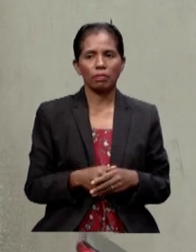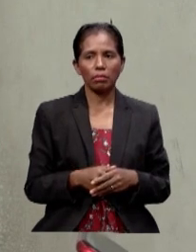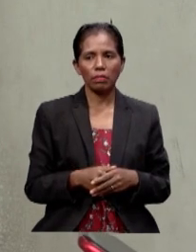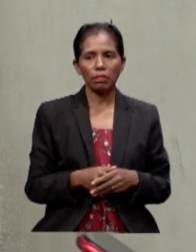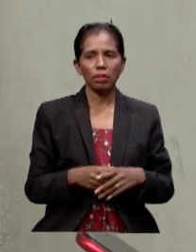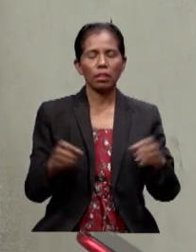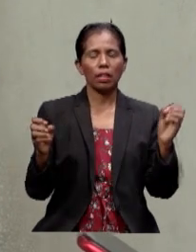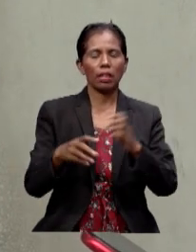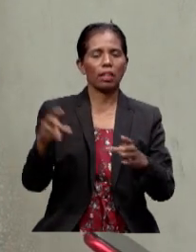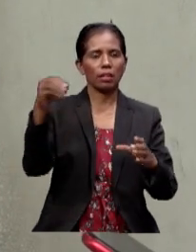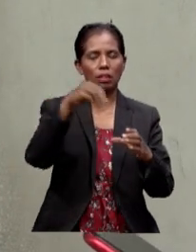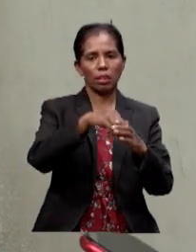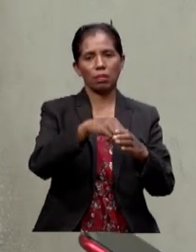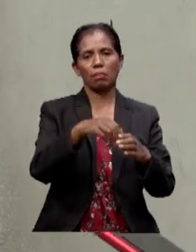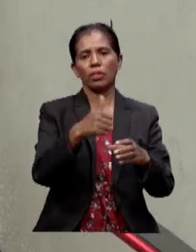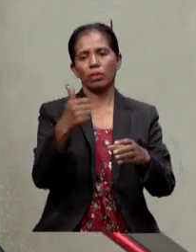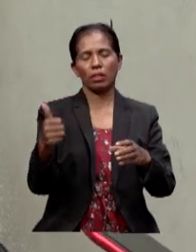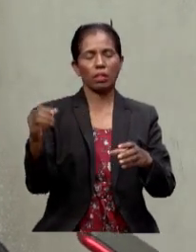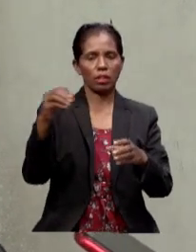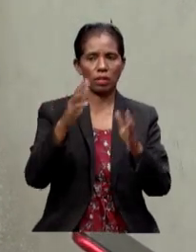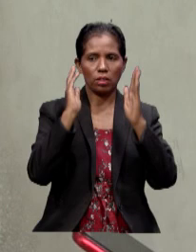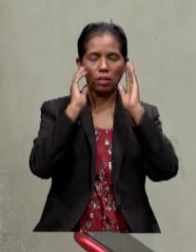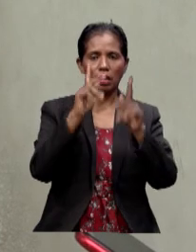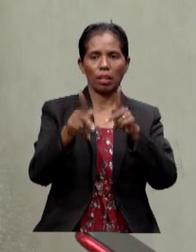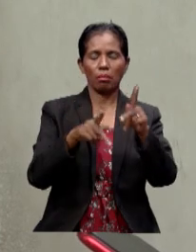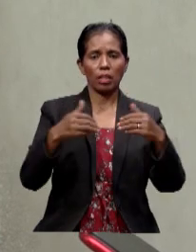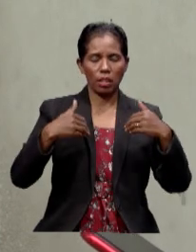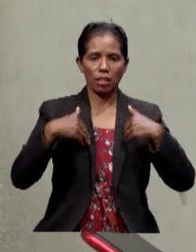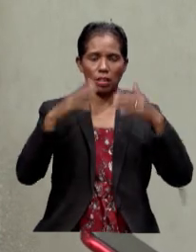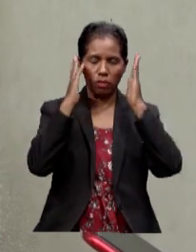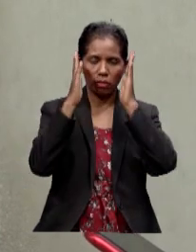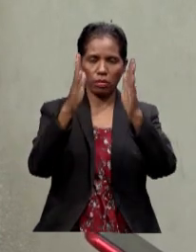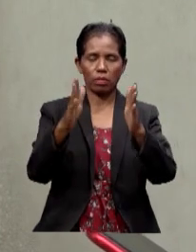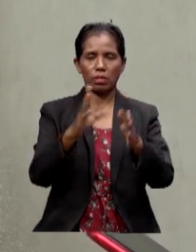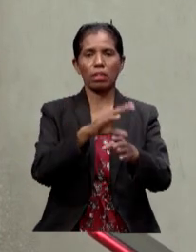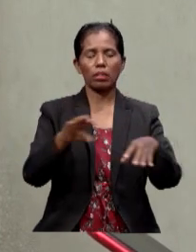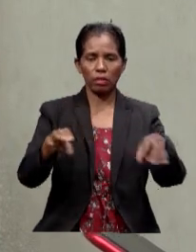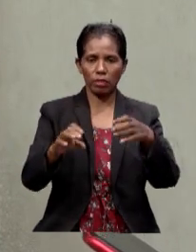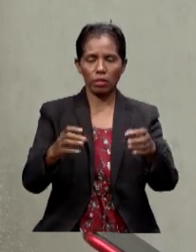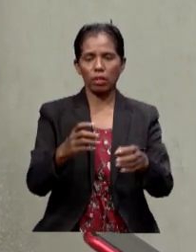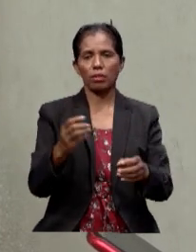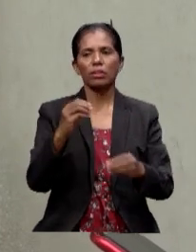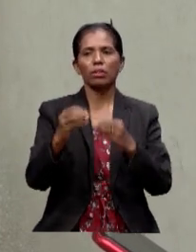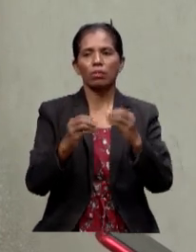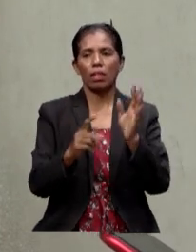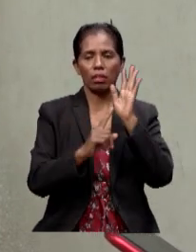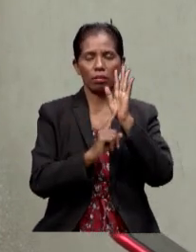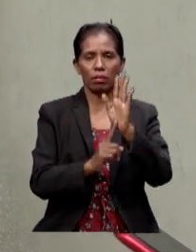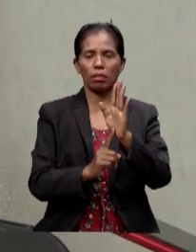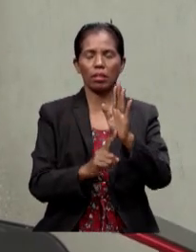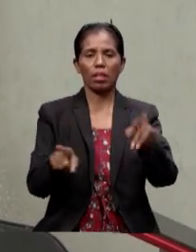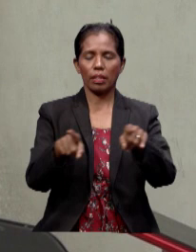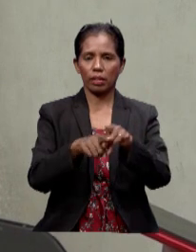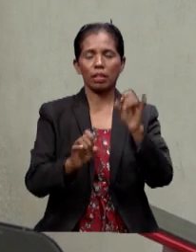la inclina ba sore, né? Ou pelo menos é uma ira que o nia lá trabalha com mais, katak nia né, haturu katak nia independente do